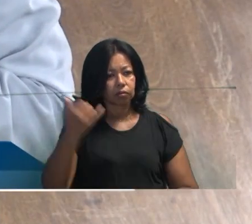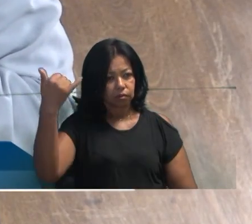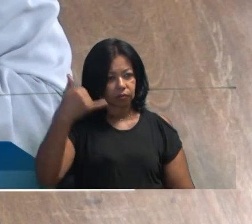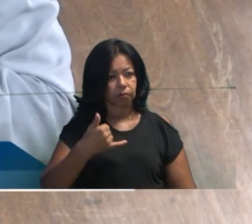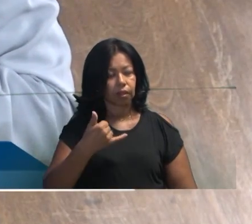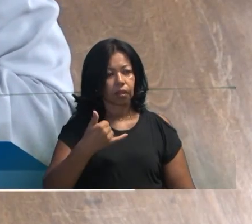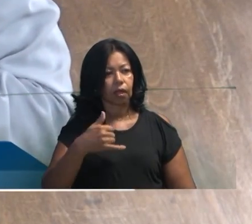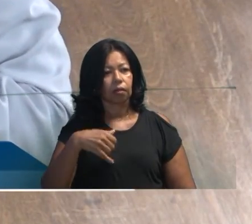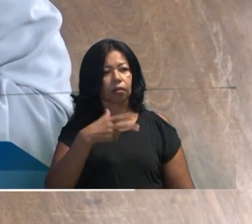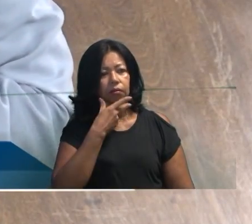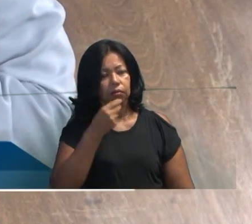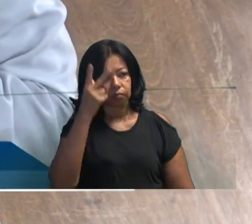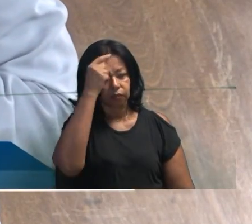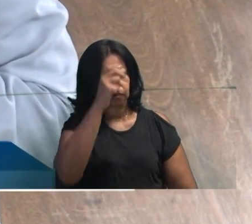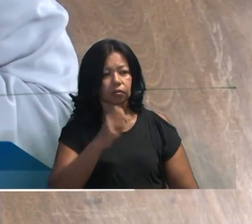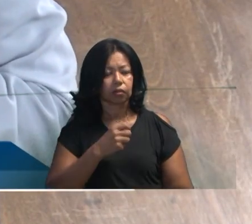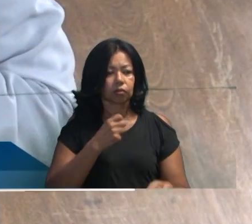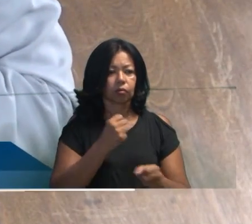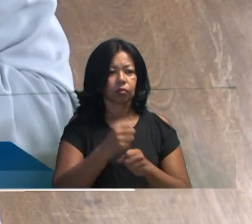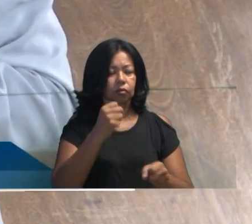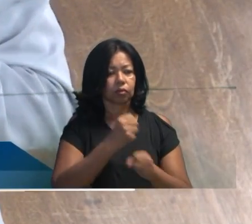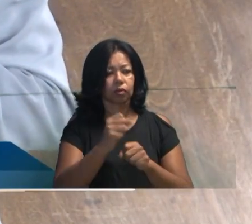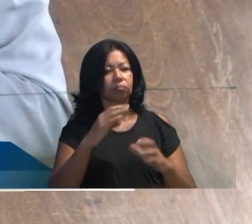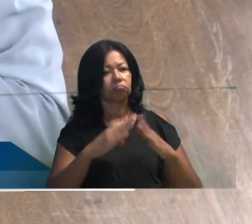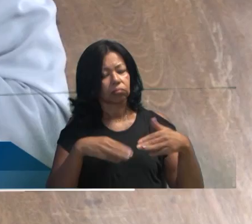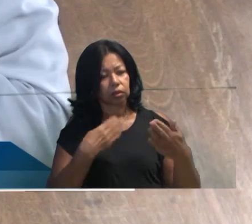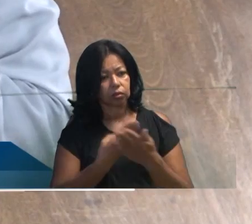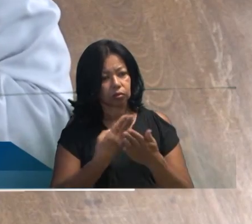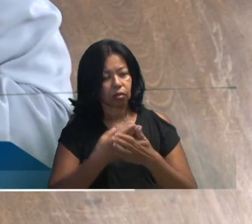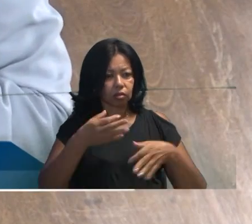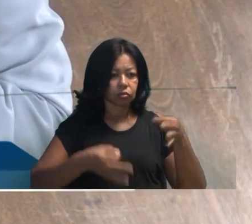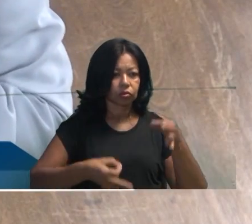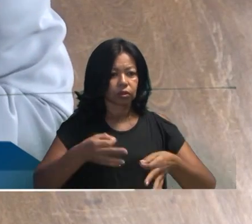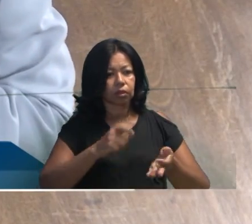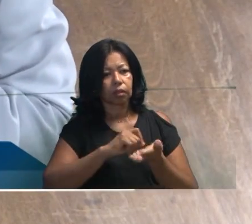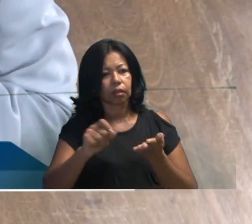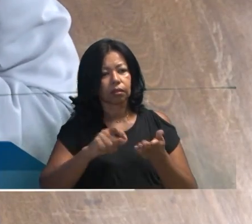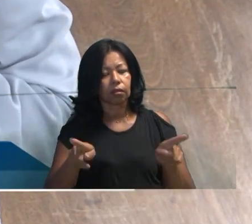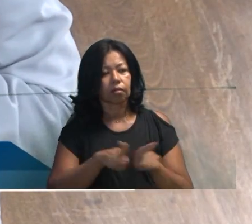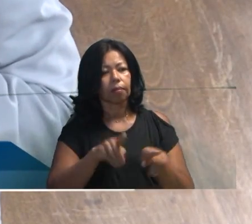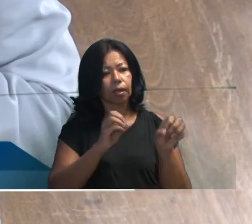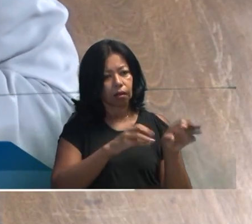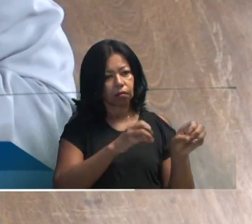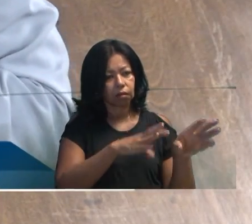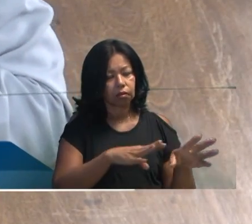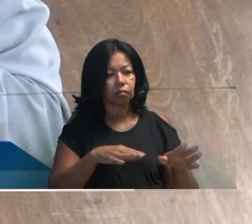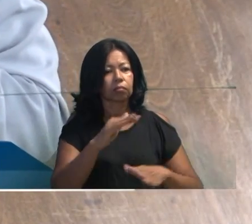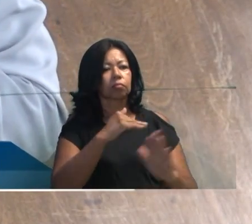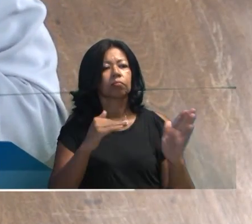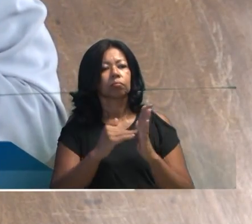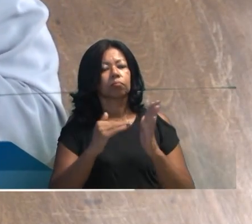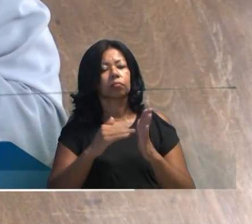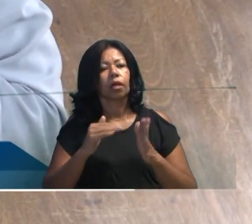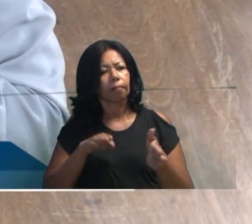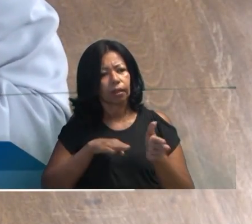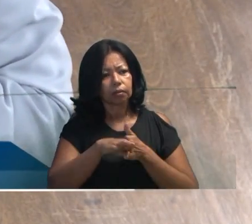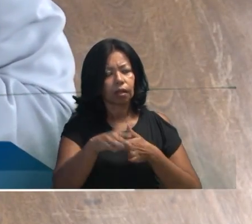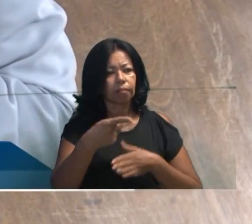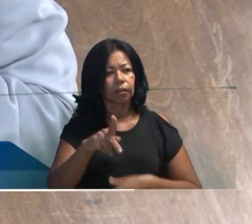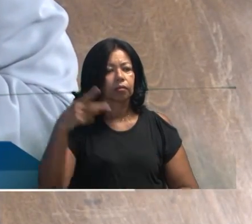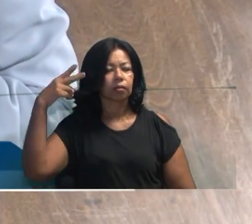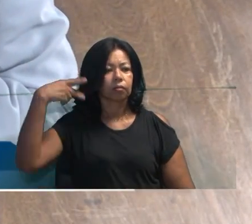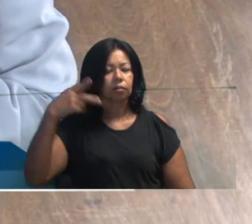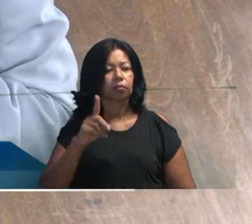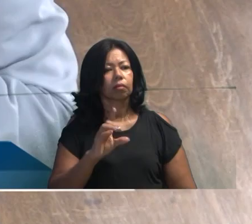geralmente seja a construção de escola passa por justiça e redação passa pela educação Então tudo isso vai passar pelos